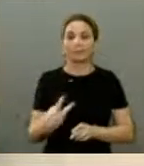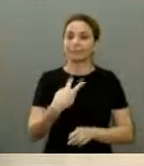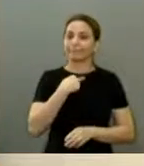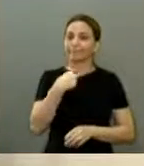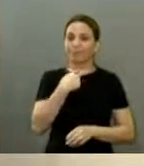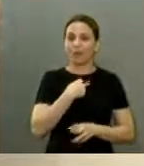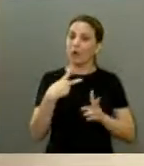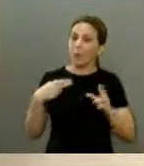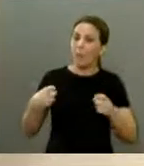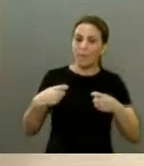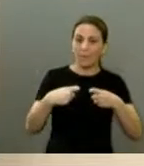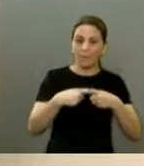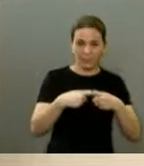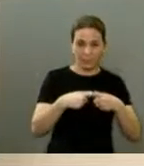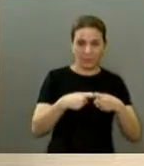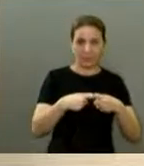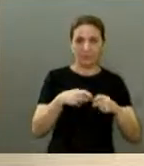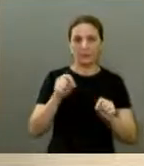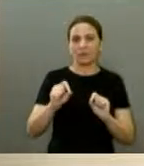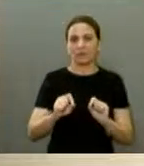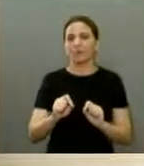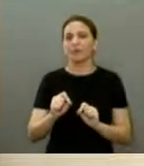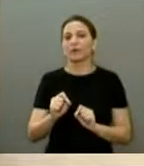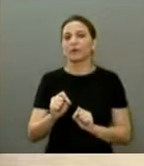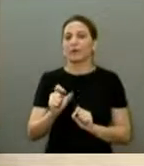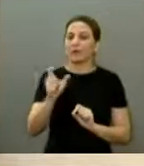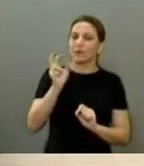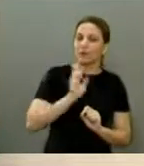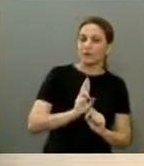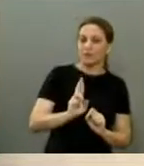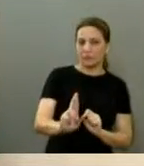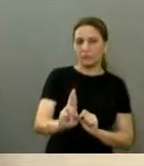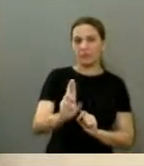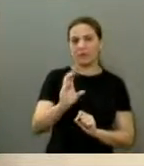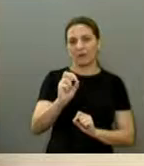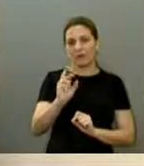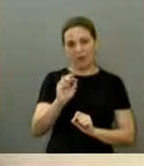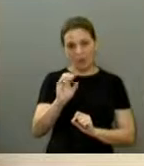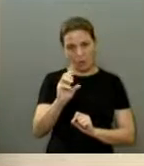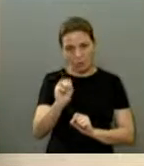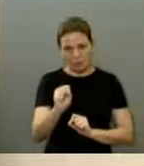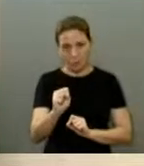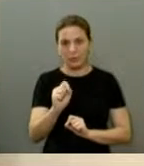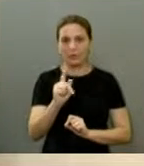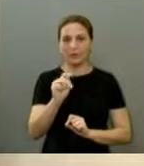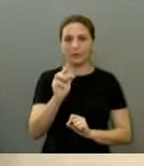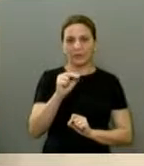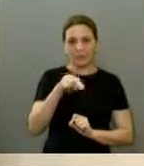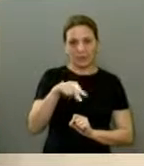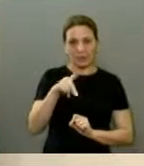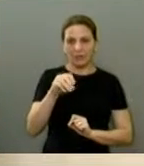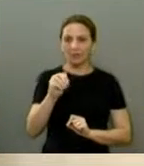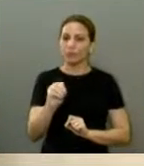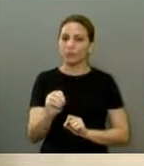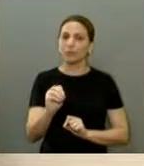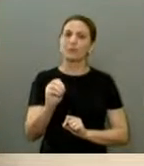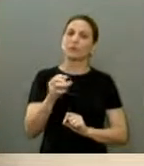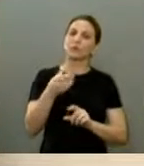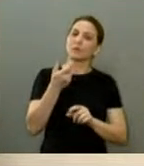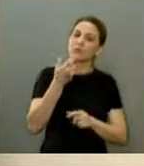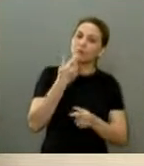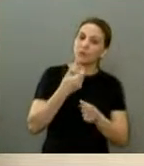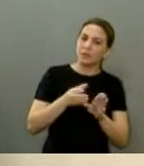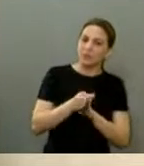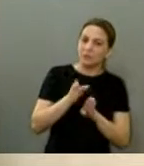queria, na figura do Dr. Carlos Fernando, parabenizar todo esse pessoal que gerenciou toda essa